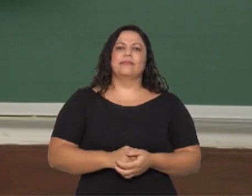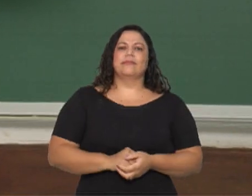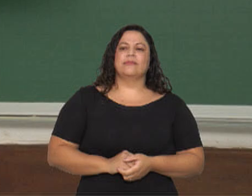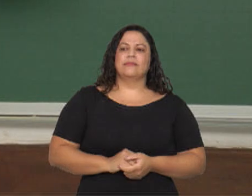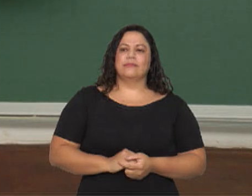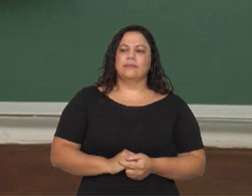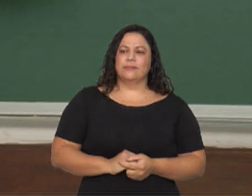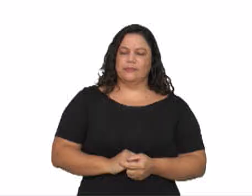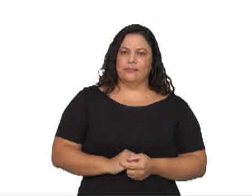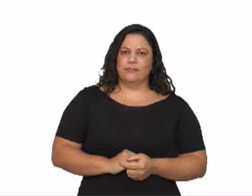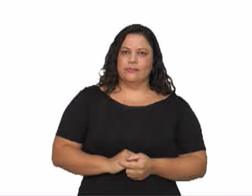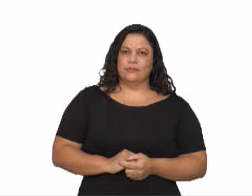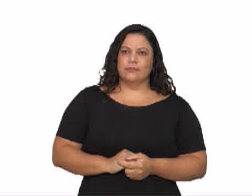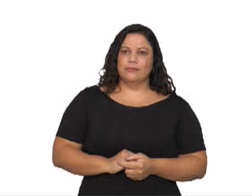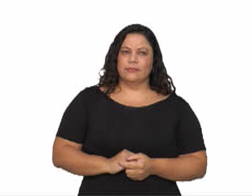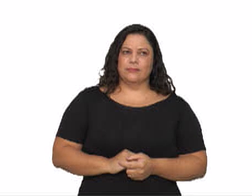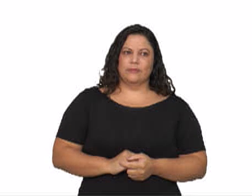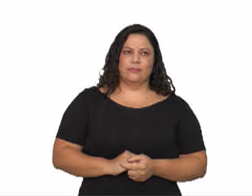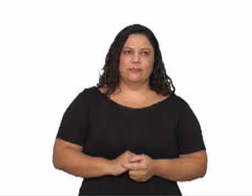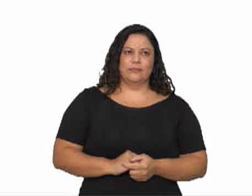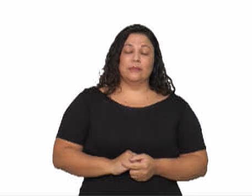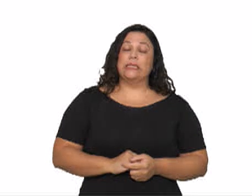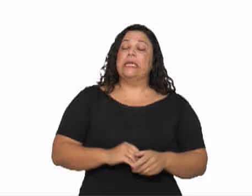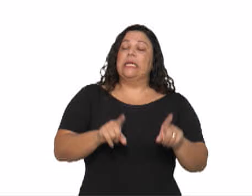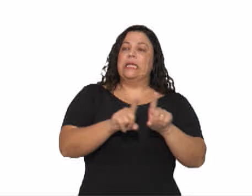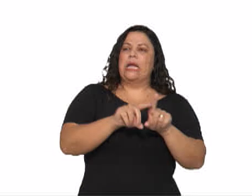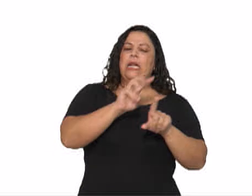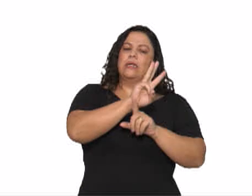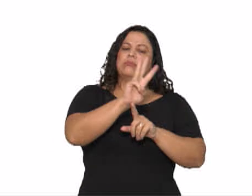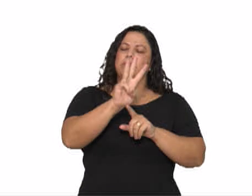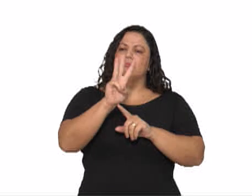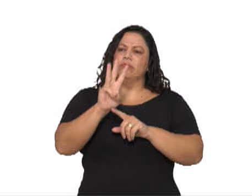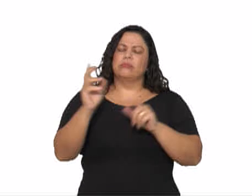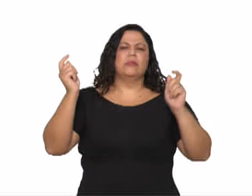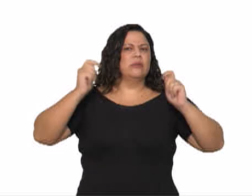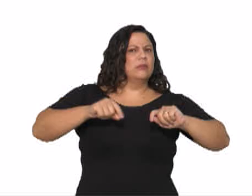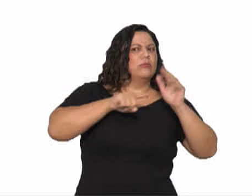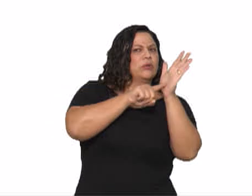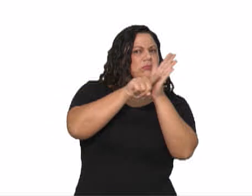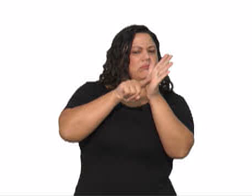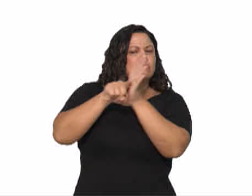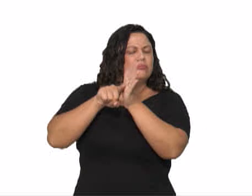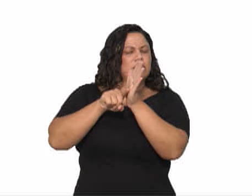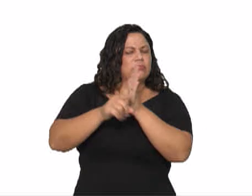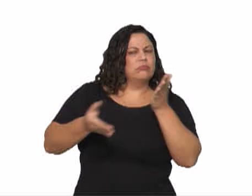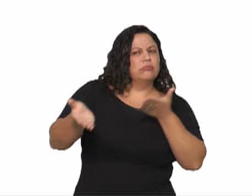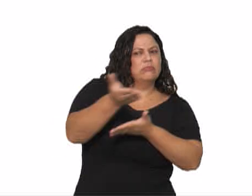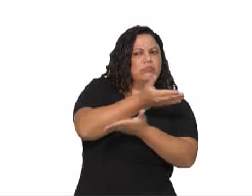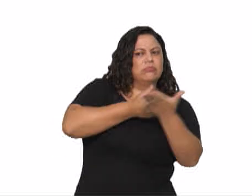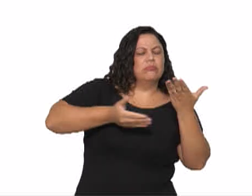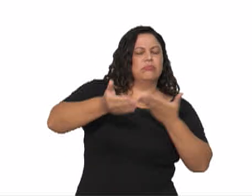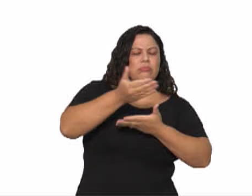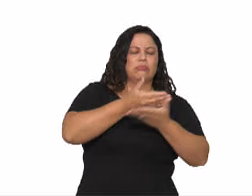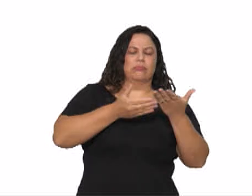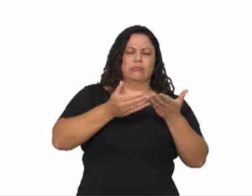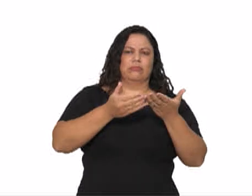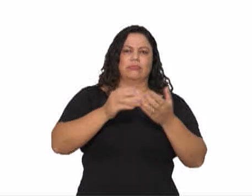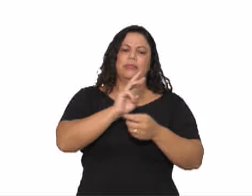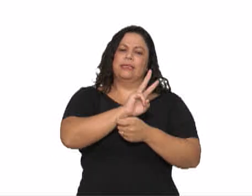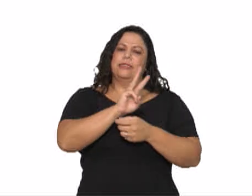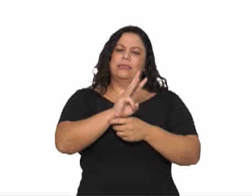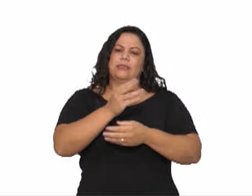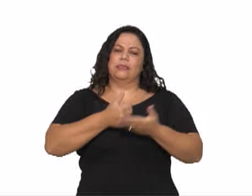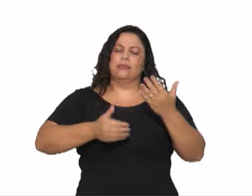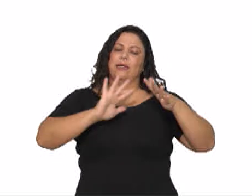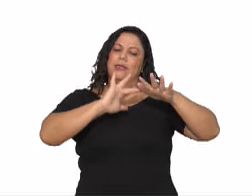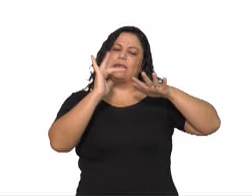E aqui, umas sugerências para que podáis interactuar também em las páginas web, em las redes